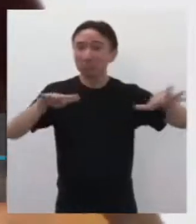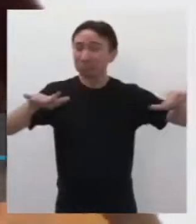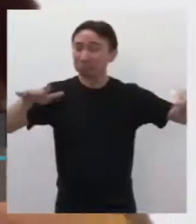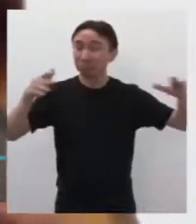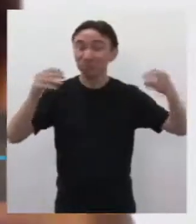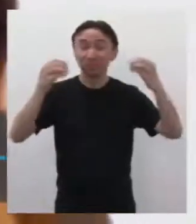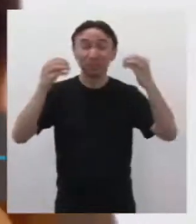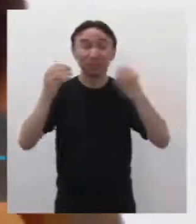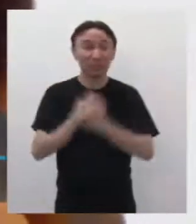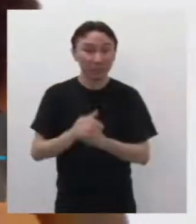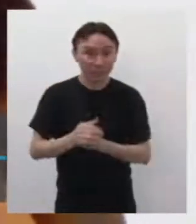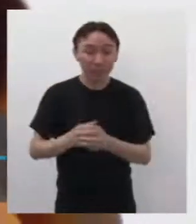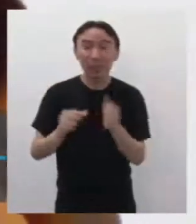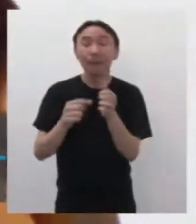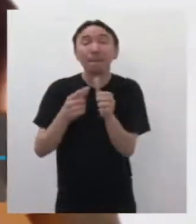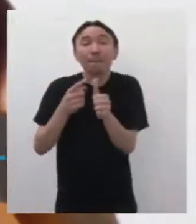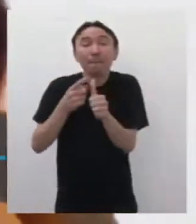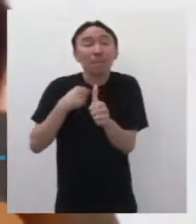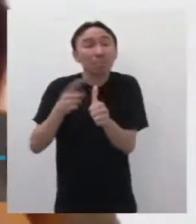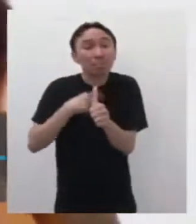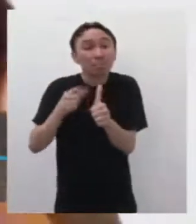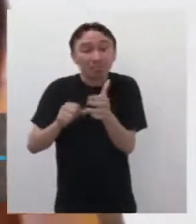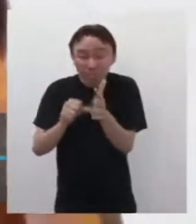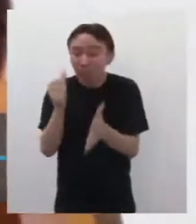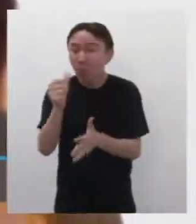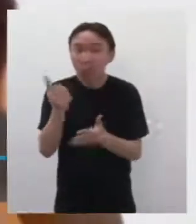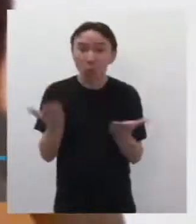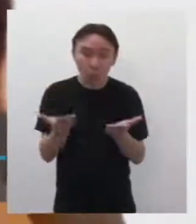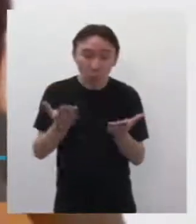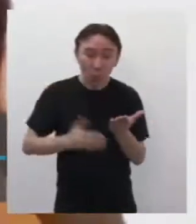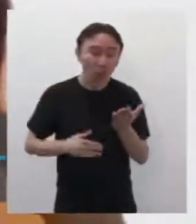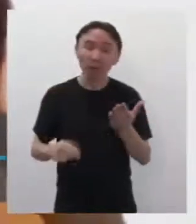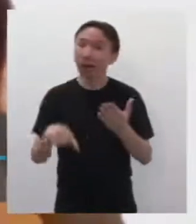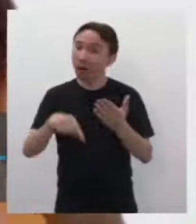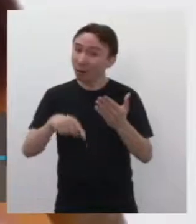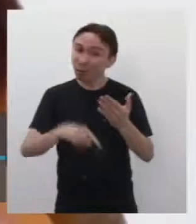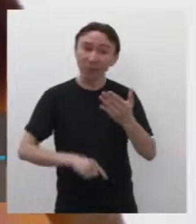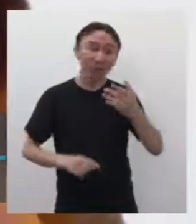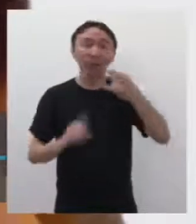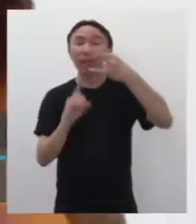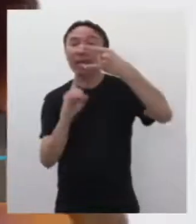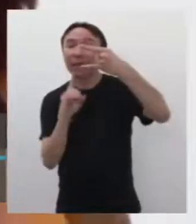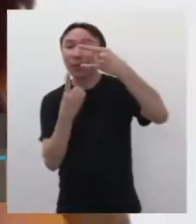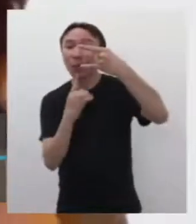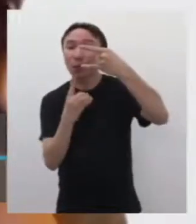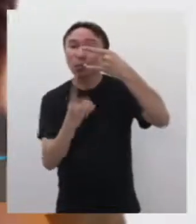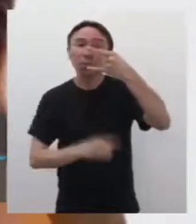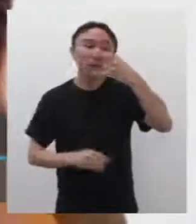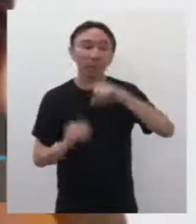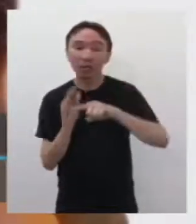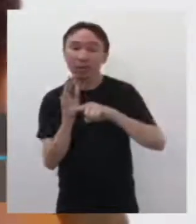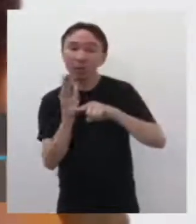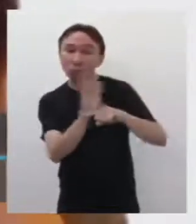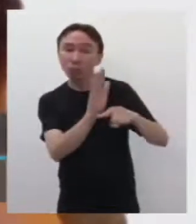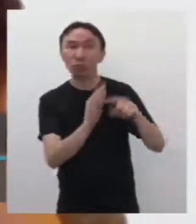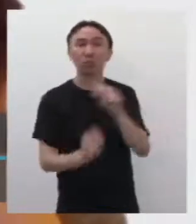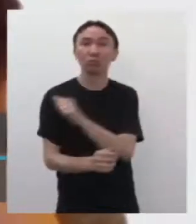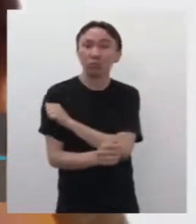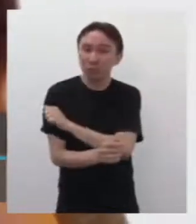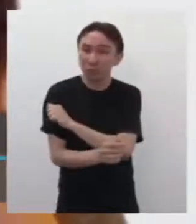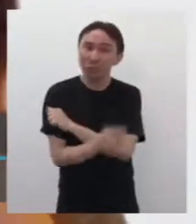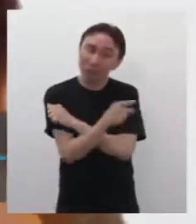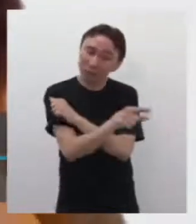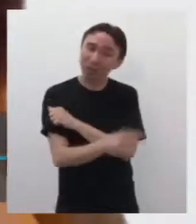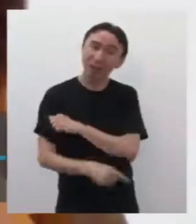que o Descomplica pode ajudar de fato os professores, que pode ajudar os alunos, são esses alunos que estão aí na reta final para o